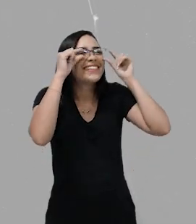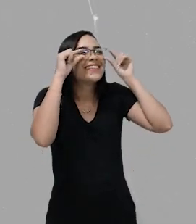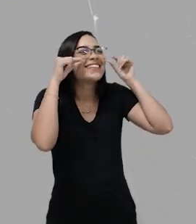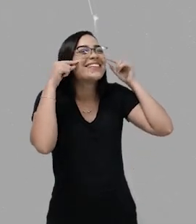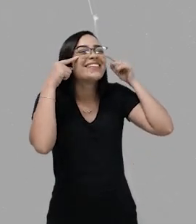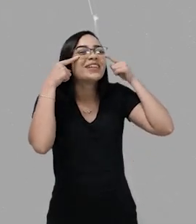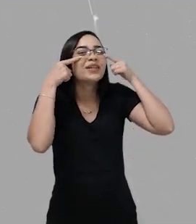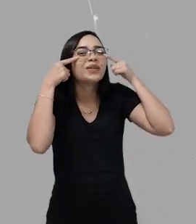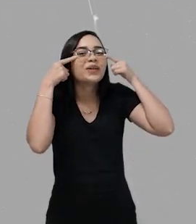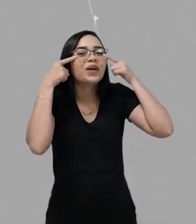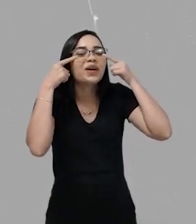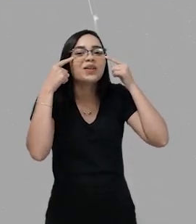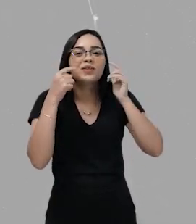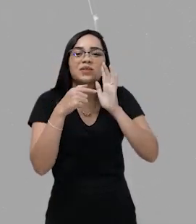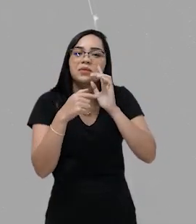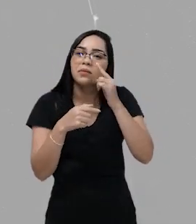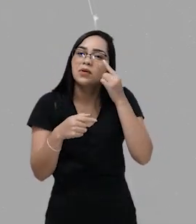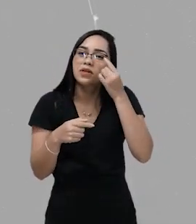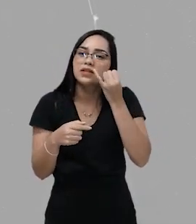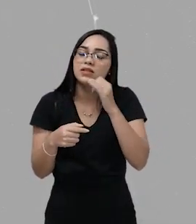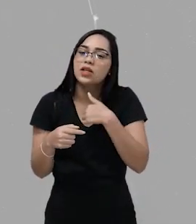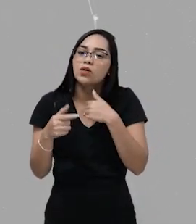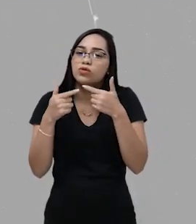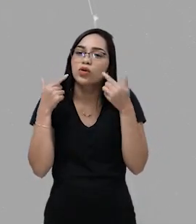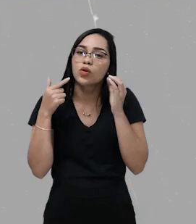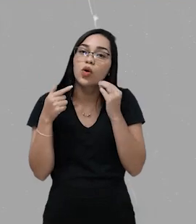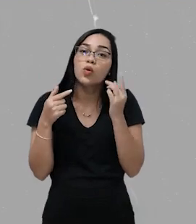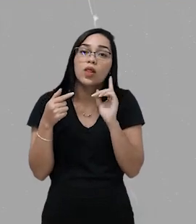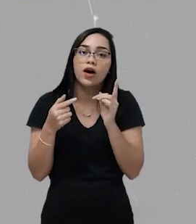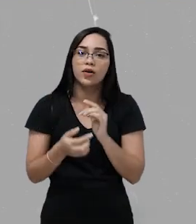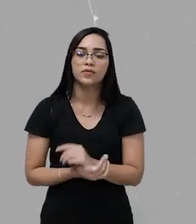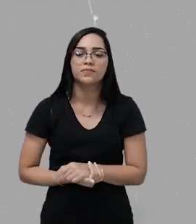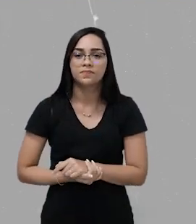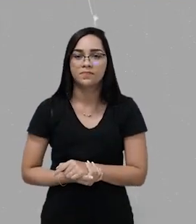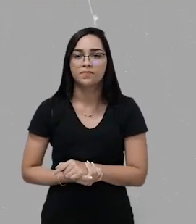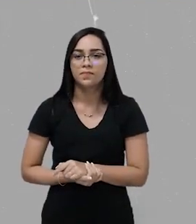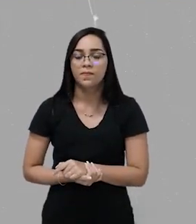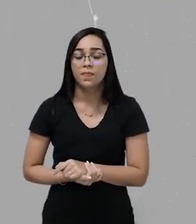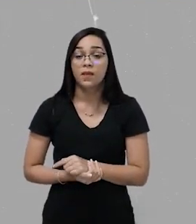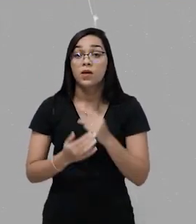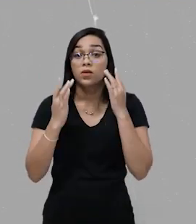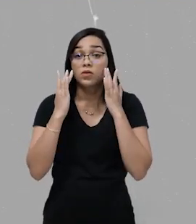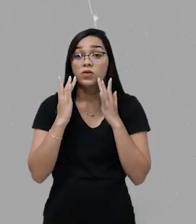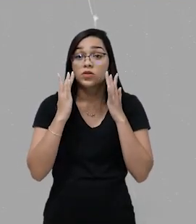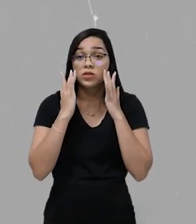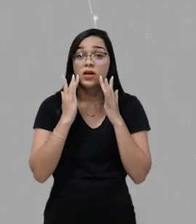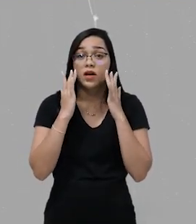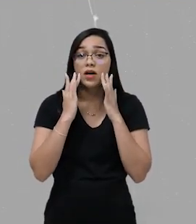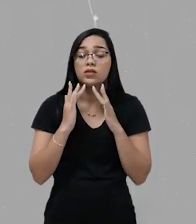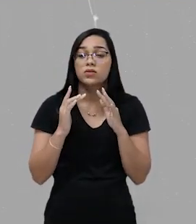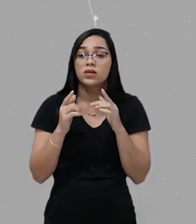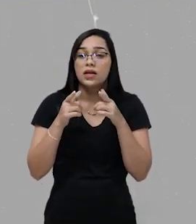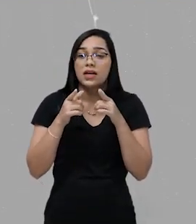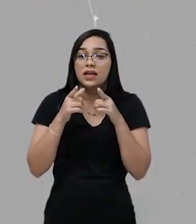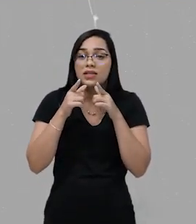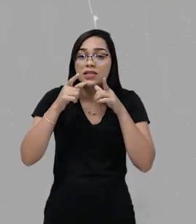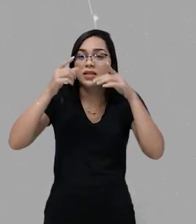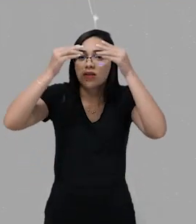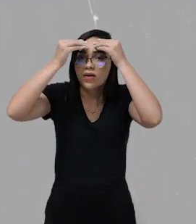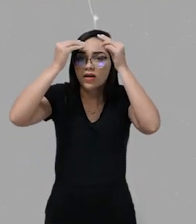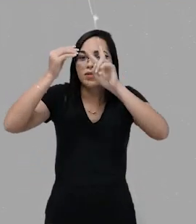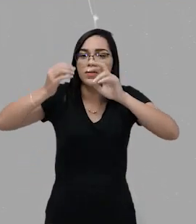os olhos vão revelar aí se eu estou sorrindo ou não. Não é assim? Então, no teatro, essa linguagem vai